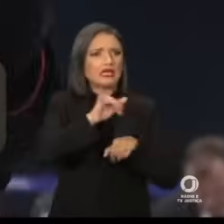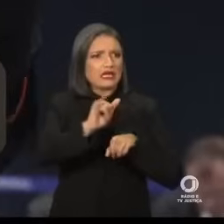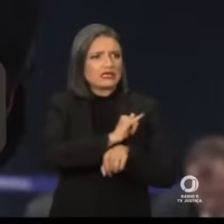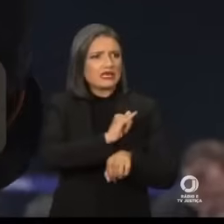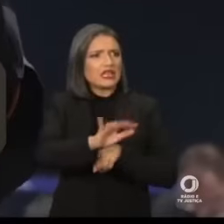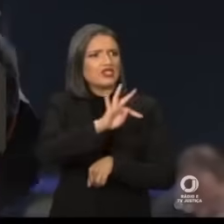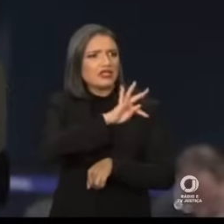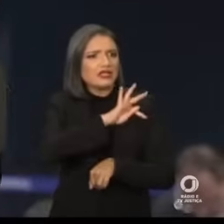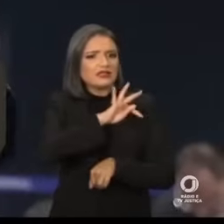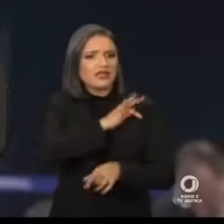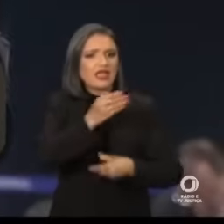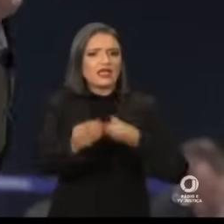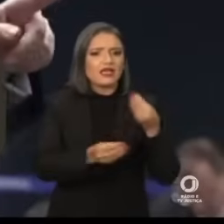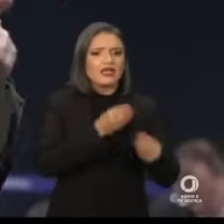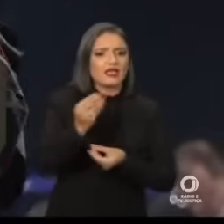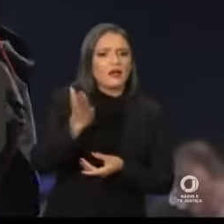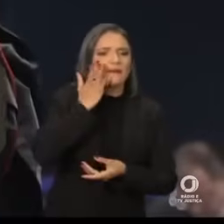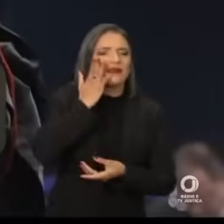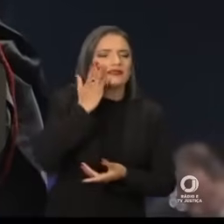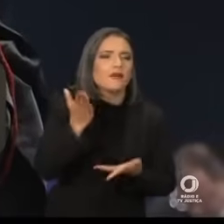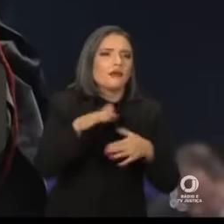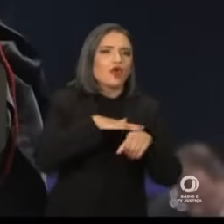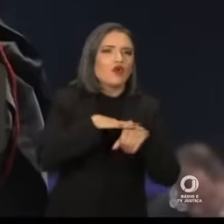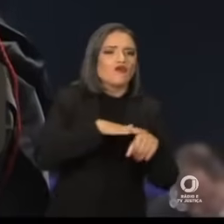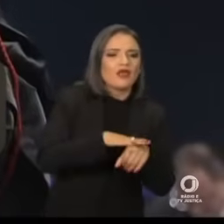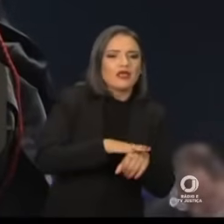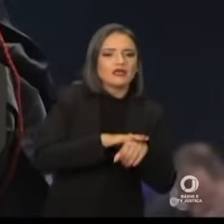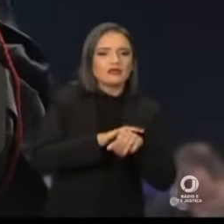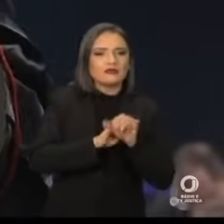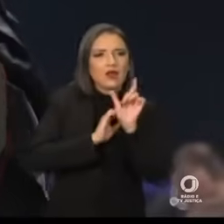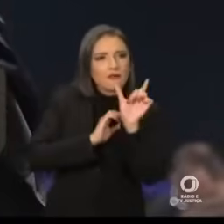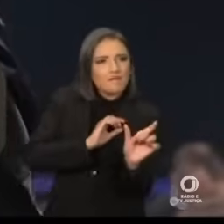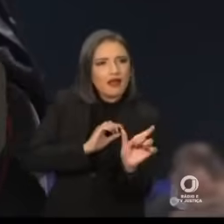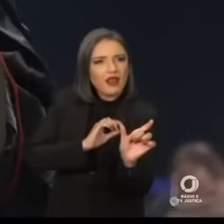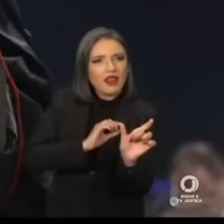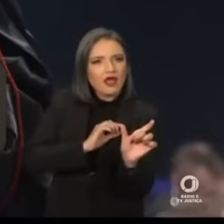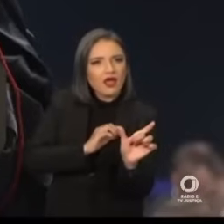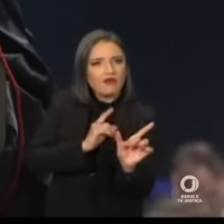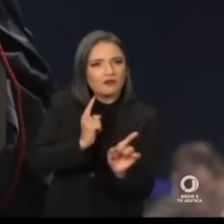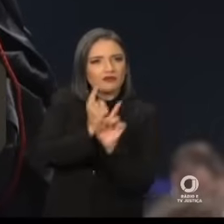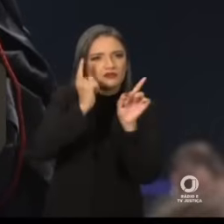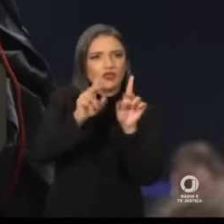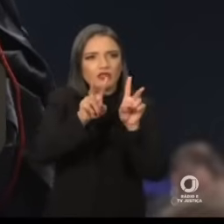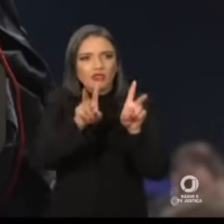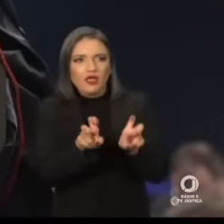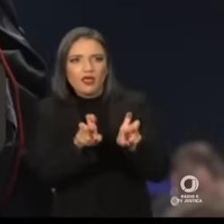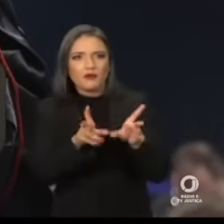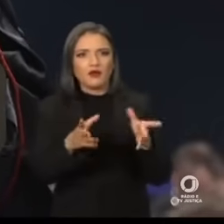saber conversa por palavra, por tema.